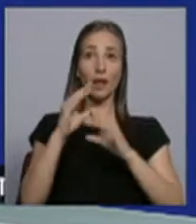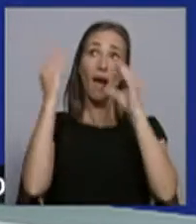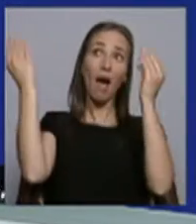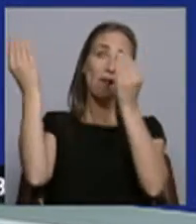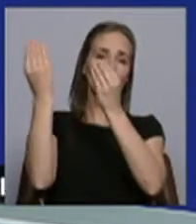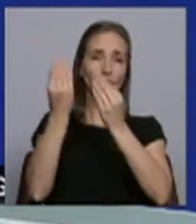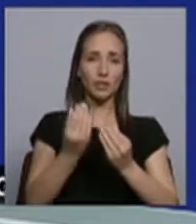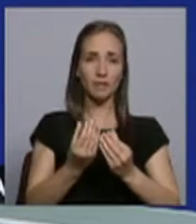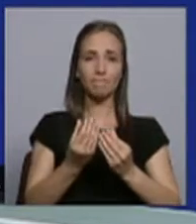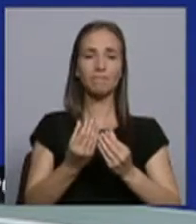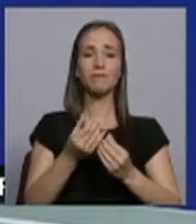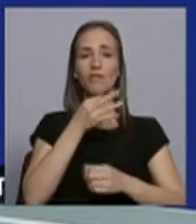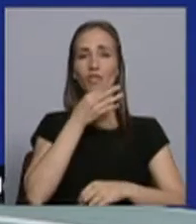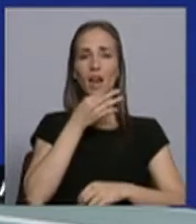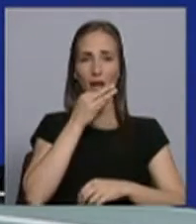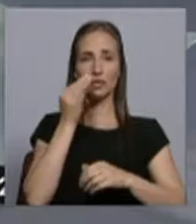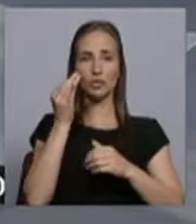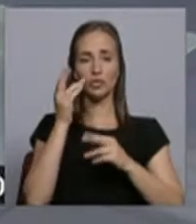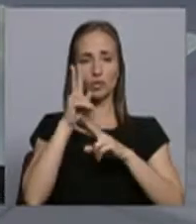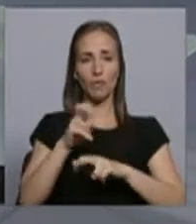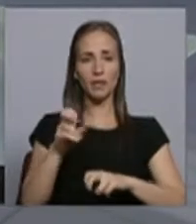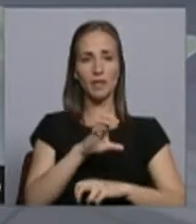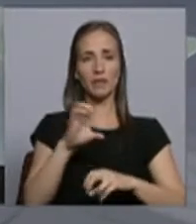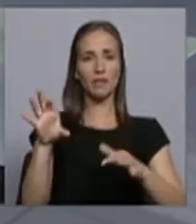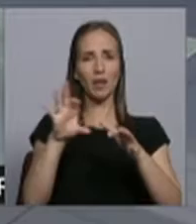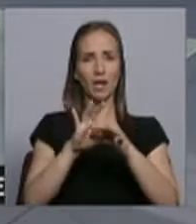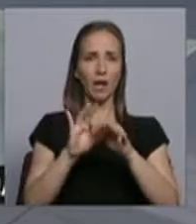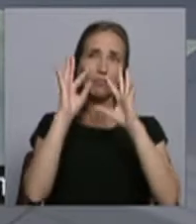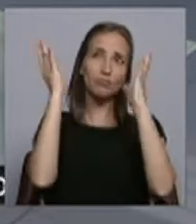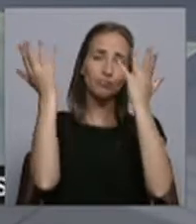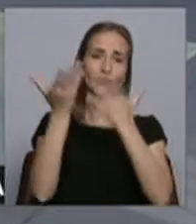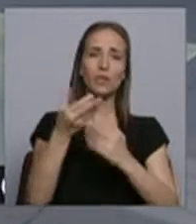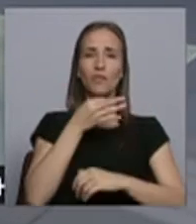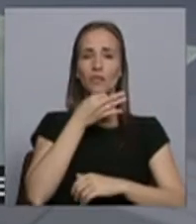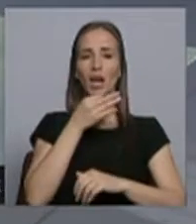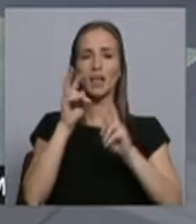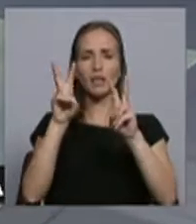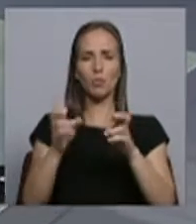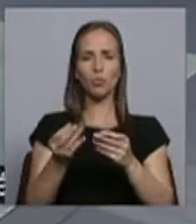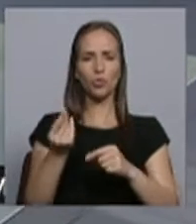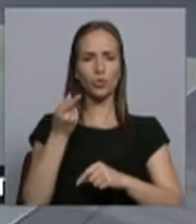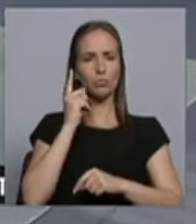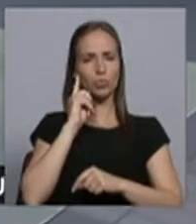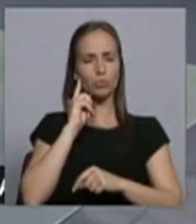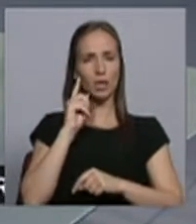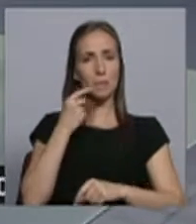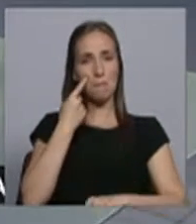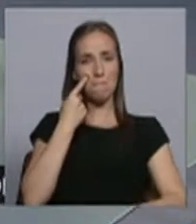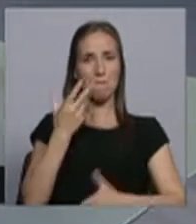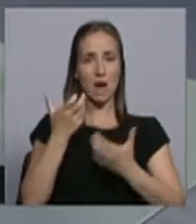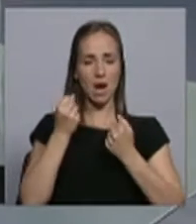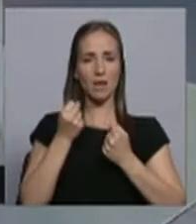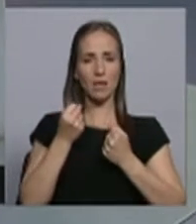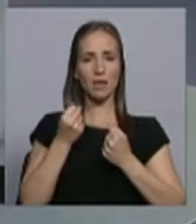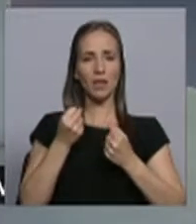então falar das descobertas científicas sobre o nosso cosmos e desde já há aqui um assunto extremamente interessante que me chamou a atenção, porque é aqui uma mega estrutura